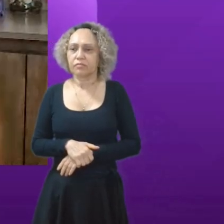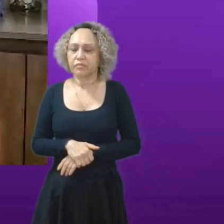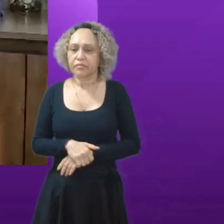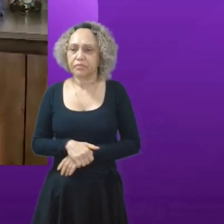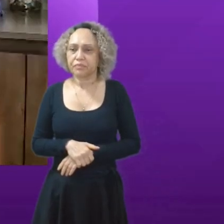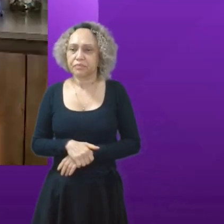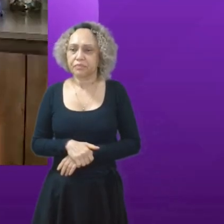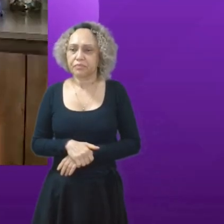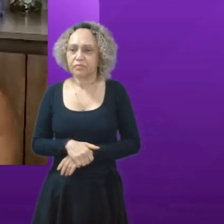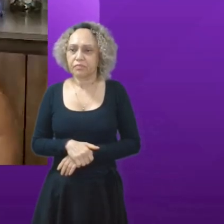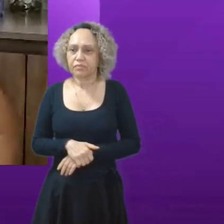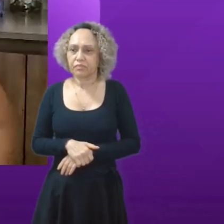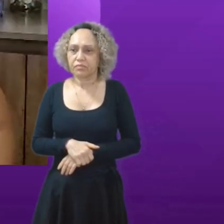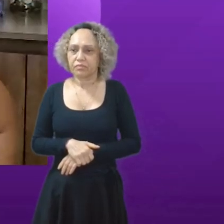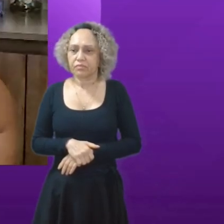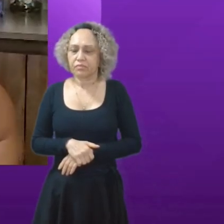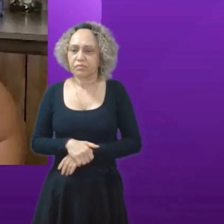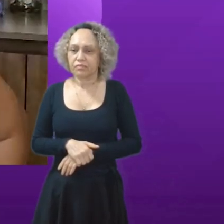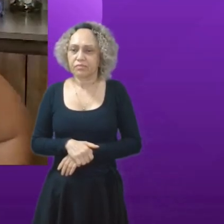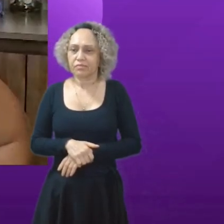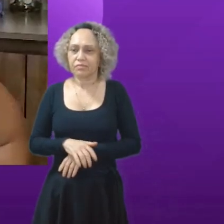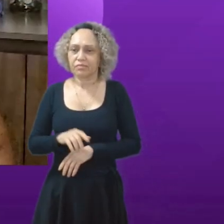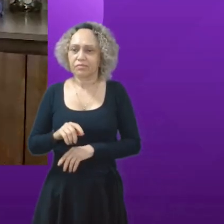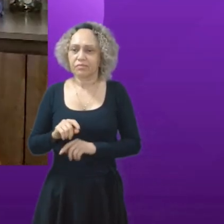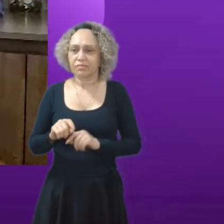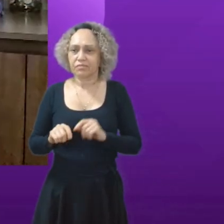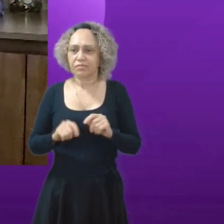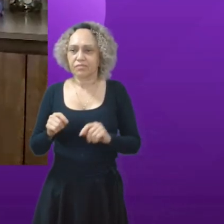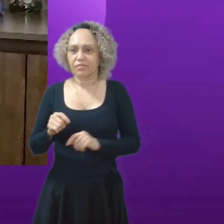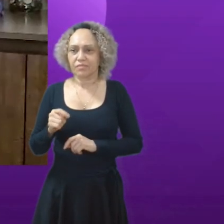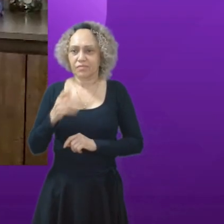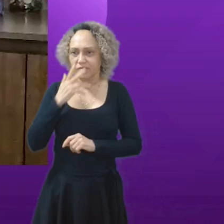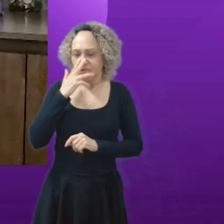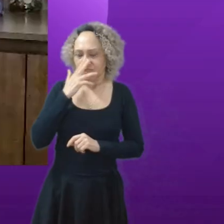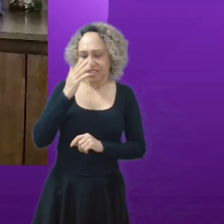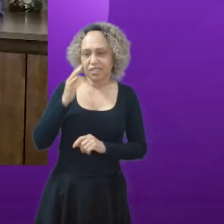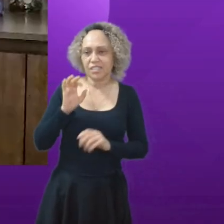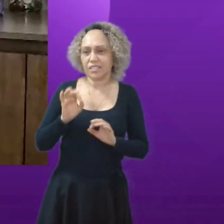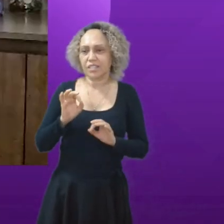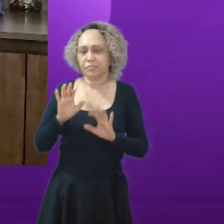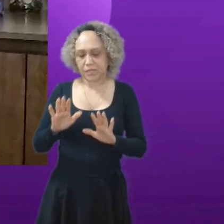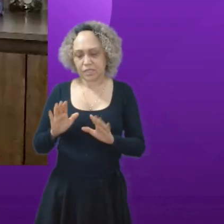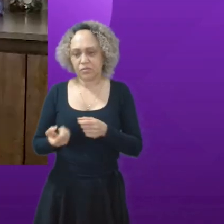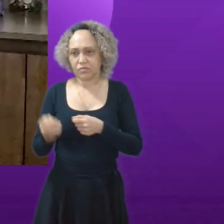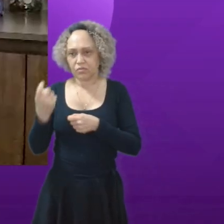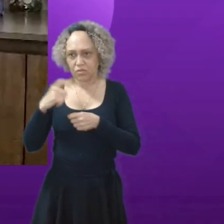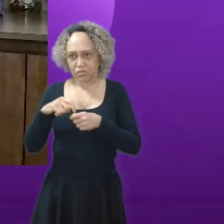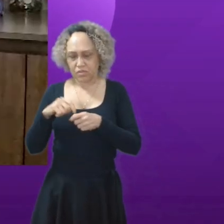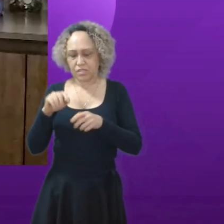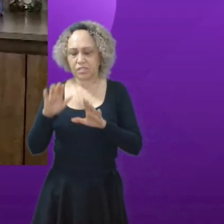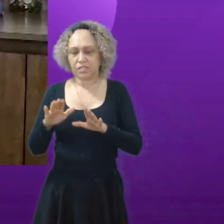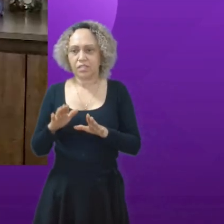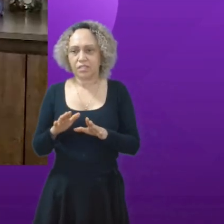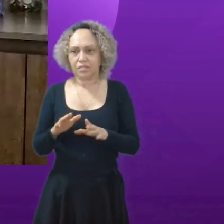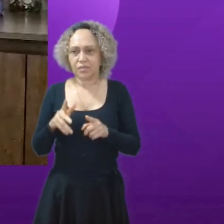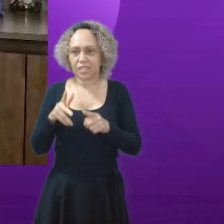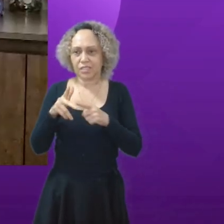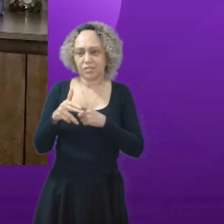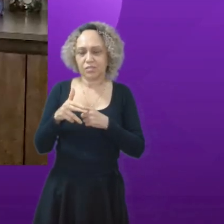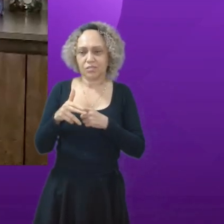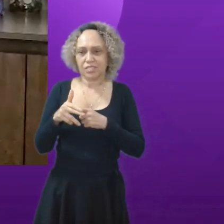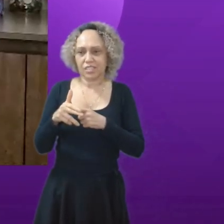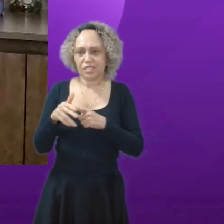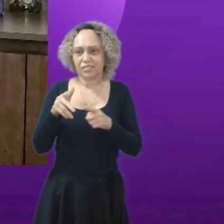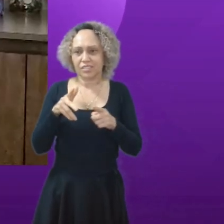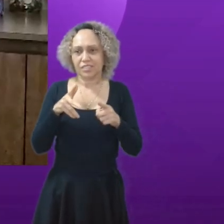É porque começou a fazer um barulhão aqui, eu fiquei com medo. Então, vou voltar de onde parei. Vou pedir para vocês fazerem um cortinho, tá